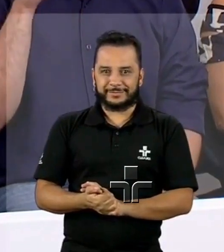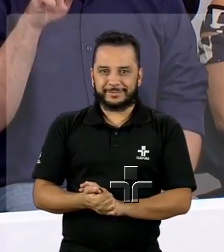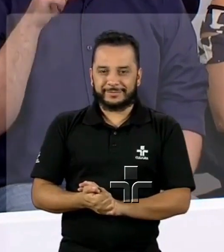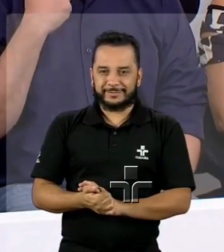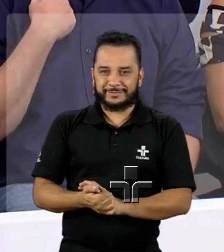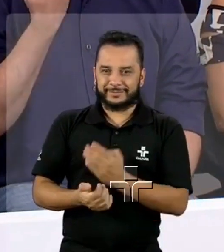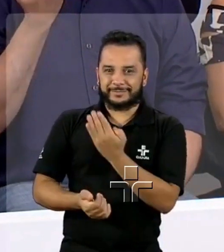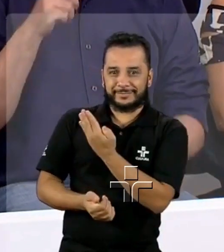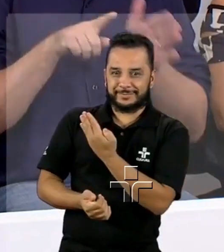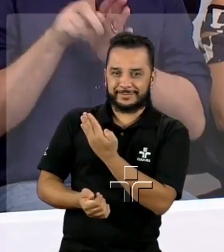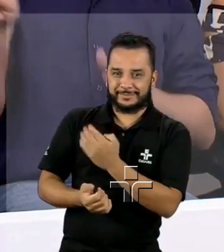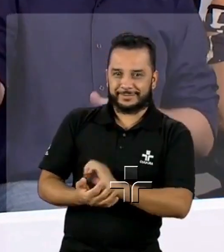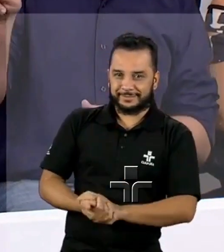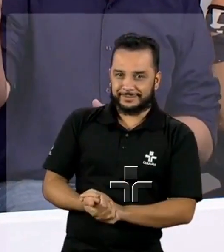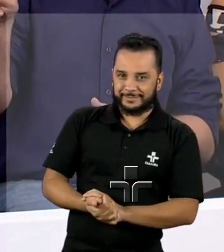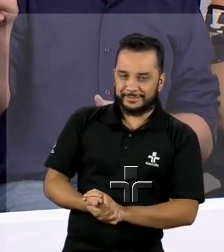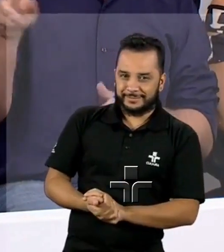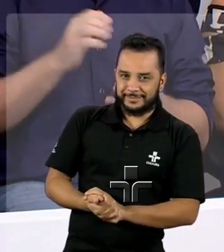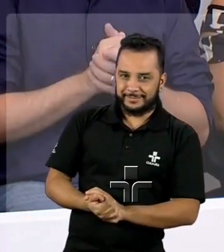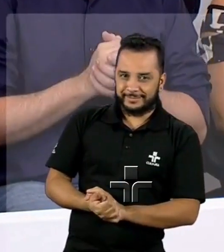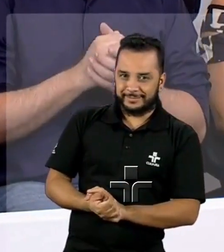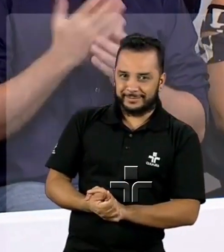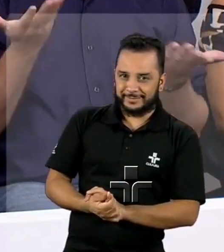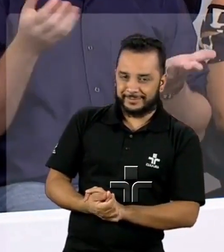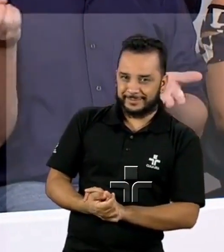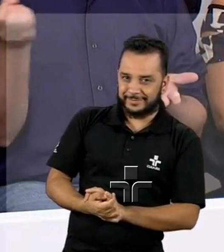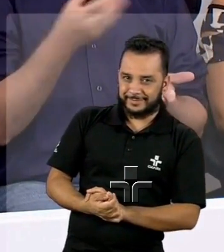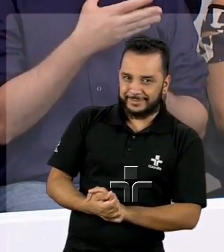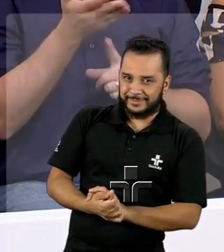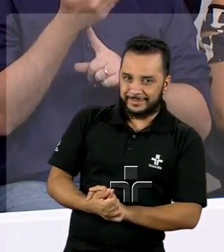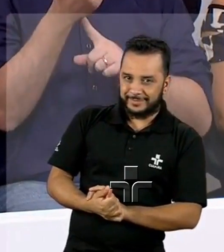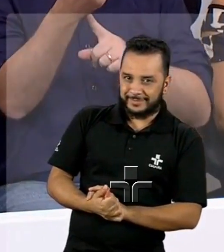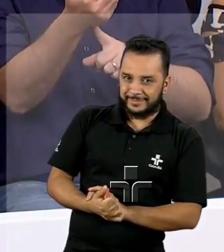Meu nome é Wagner. E eu também quero perguntar para os dois.